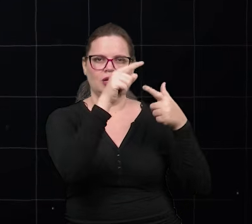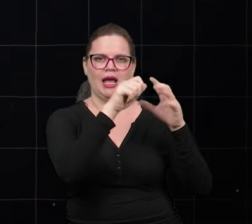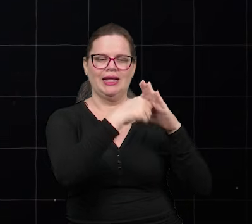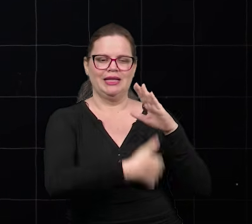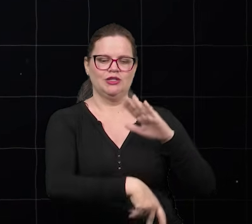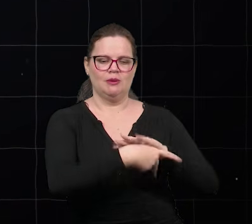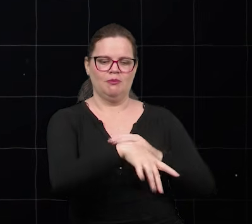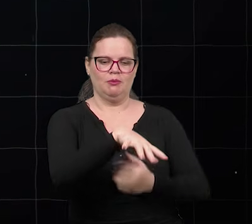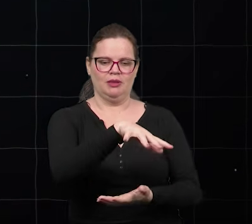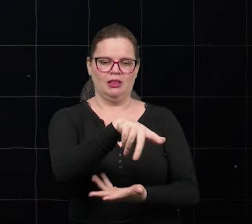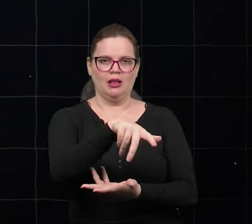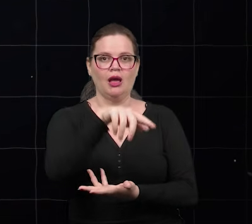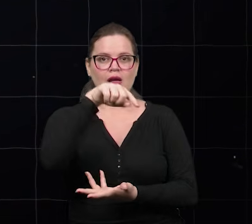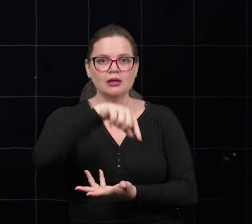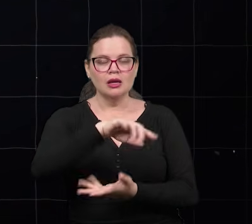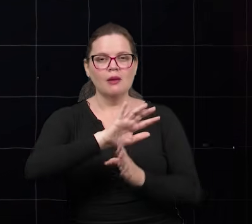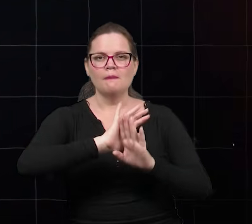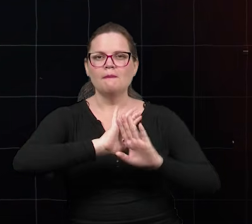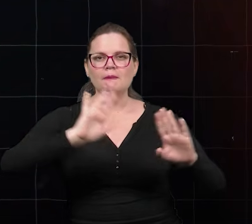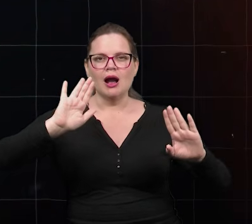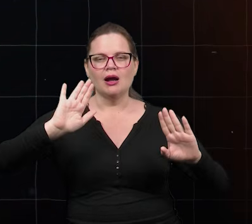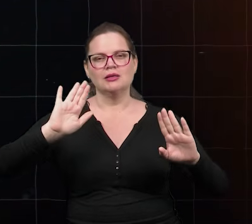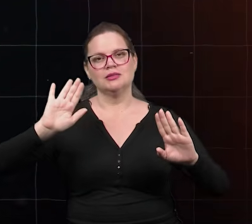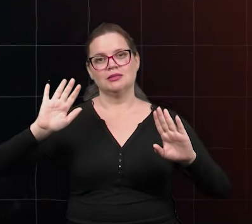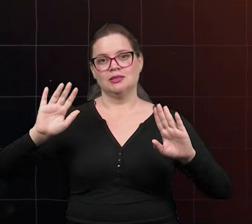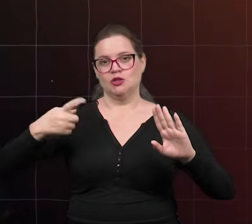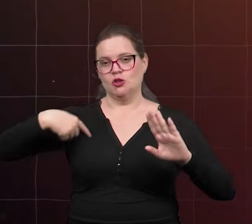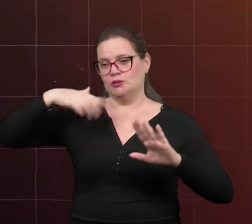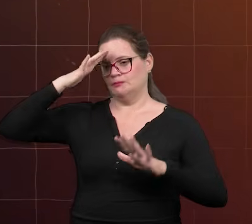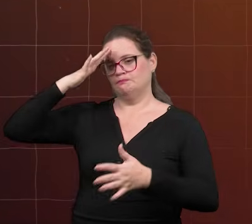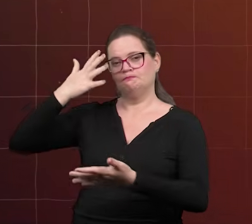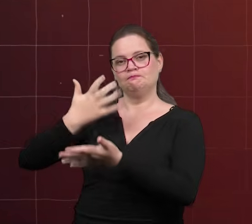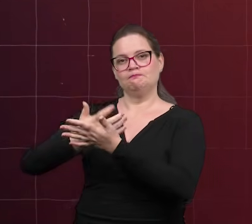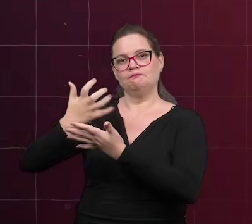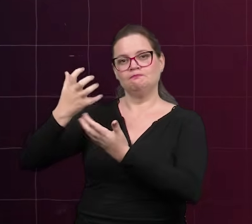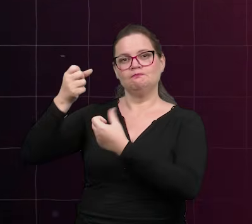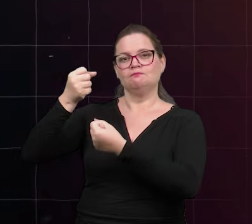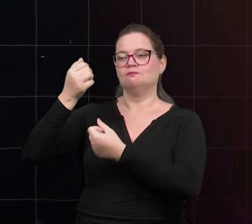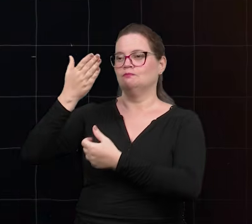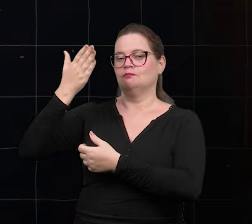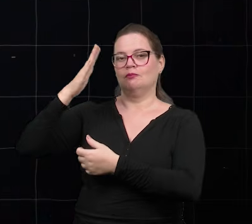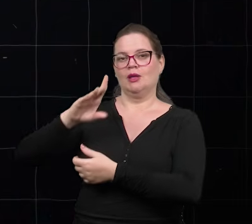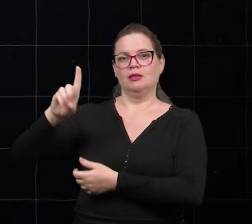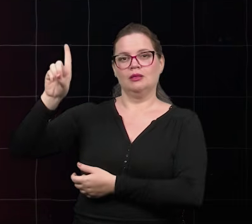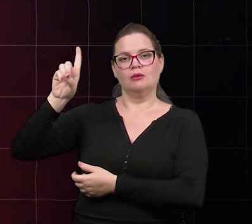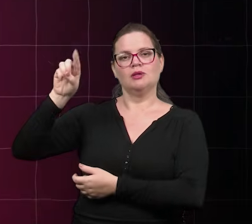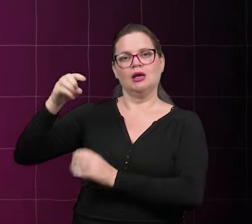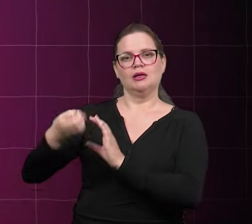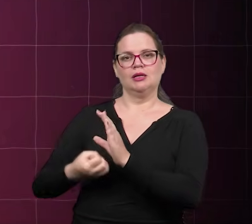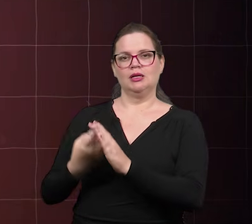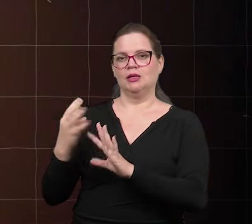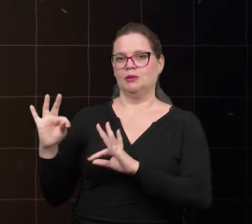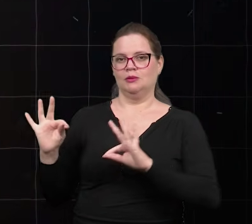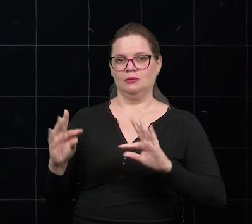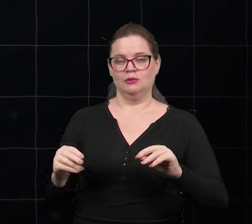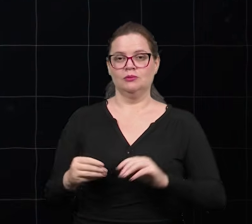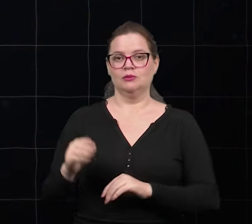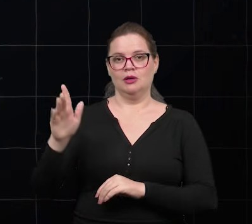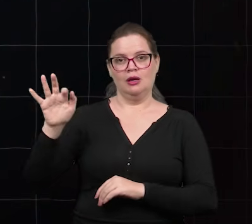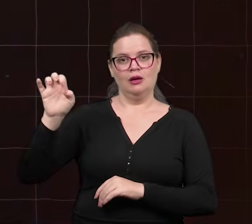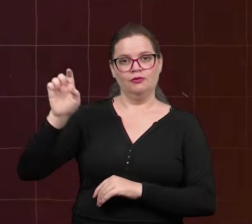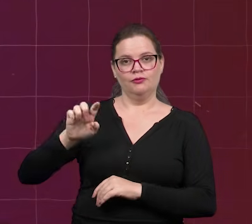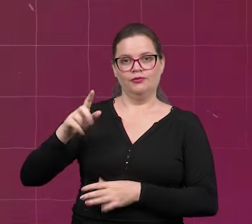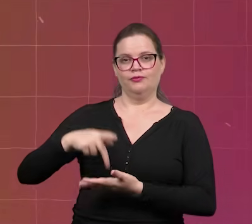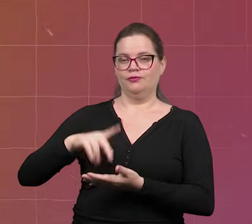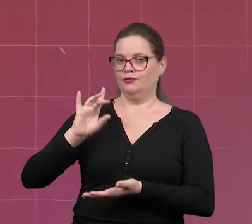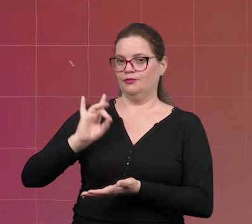Deus, ela não substitui a confiança naquele que criou todas as coisas. A fé verdadeira ela